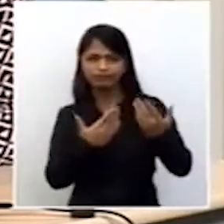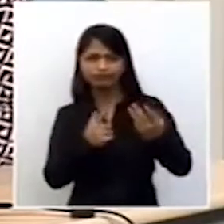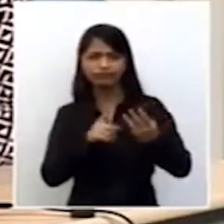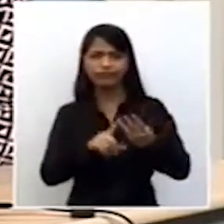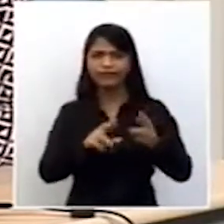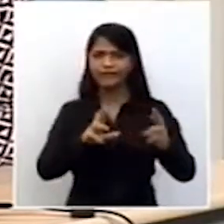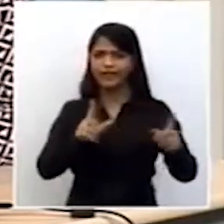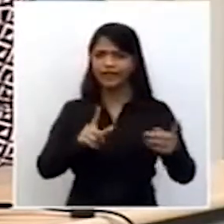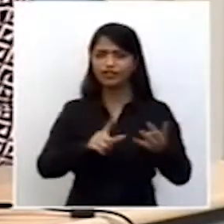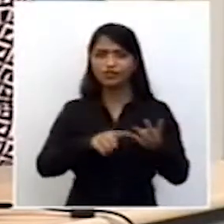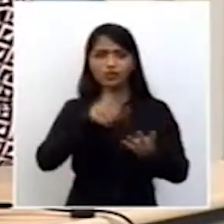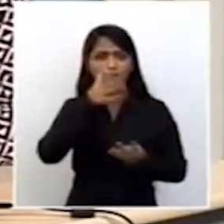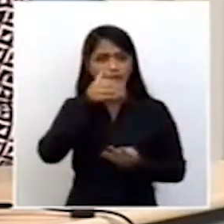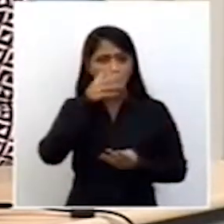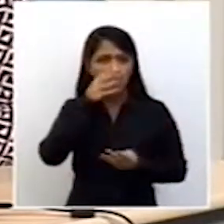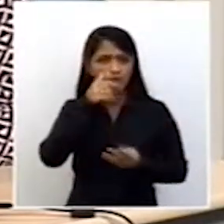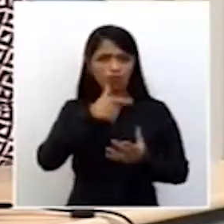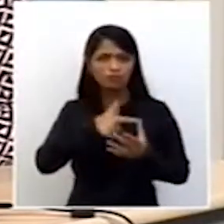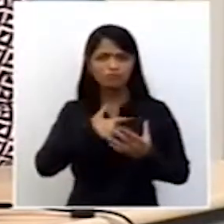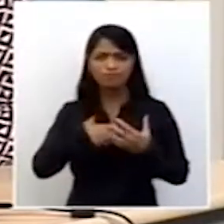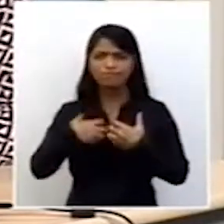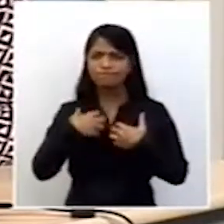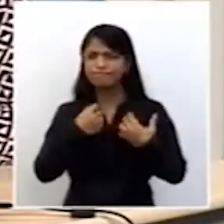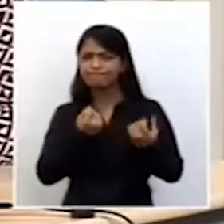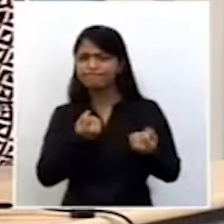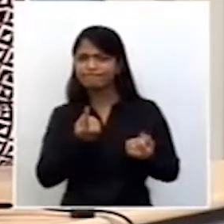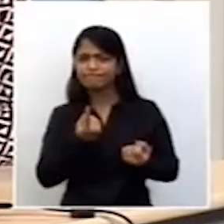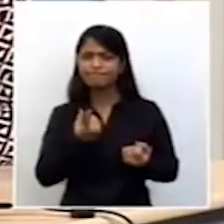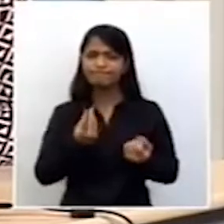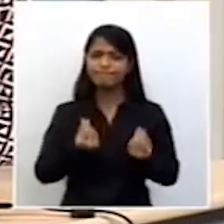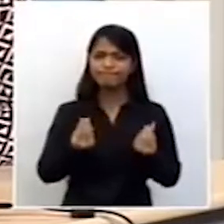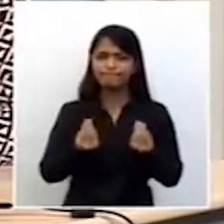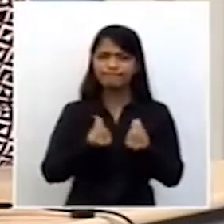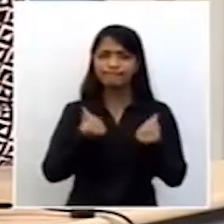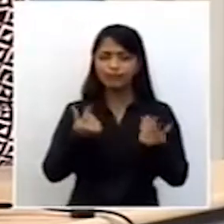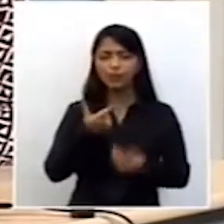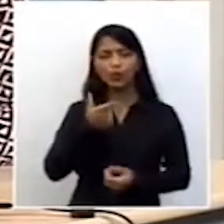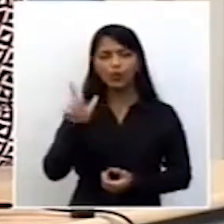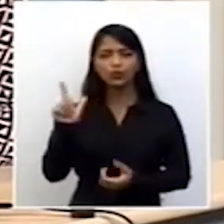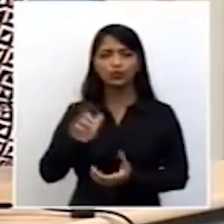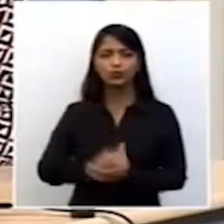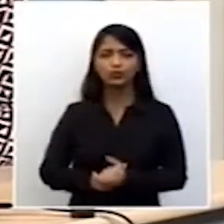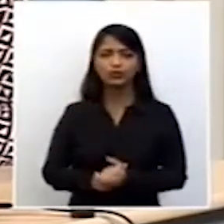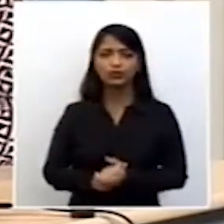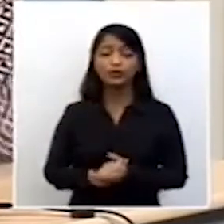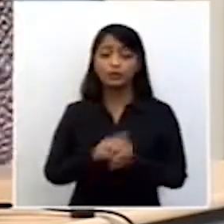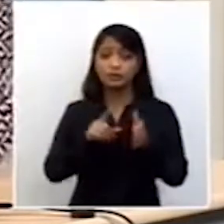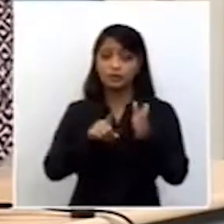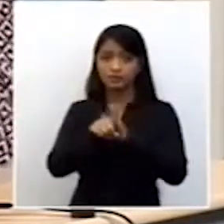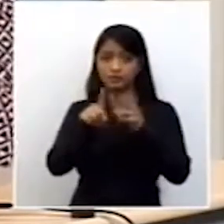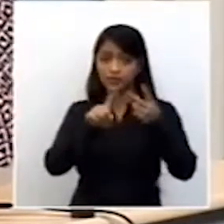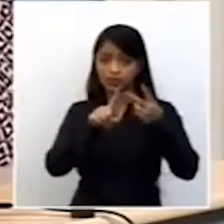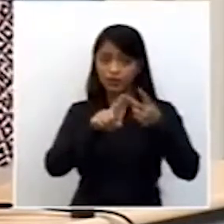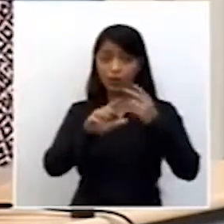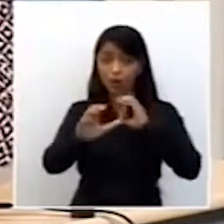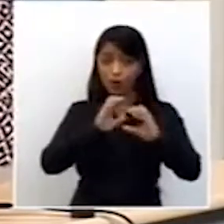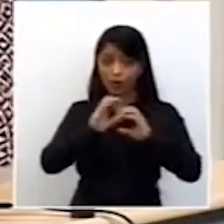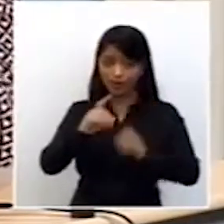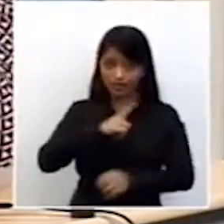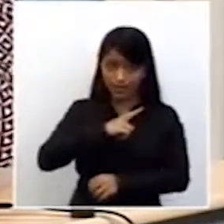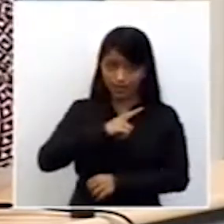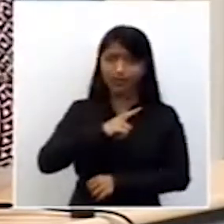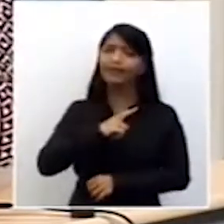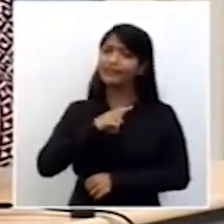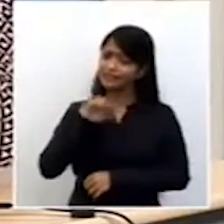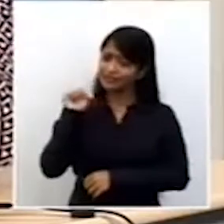diferente, curioso, intrigante, entre outros, né? A segunda questão, houve comunicação? Houve. Por